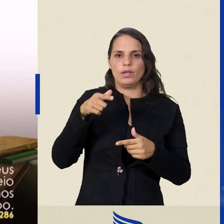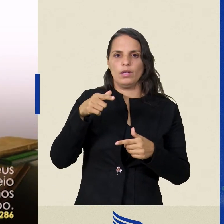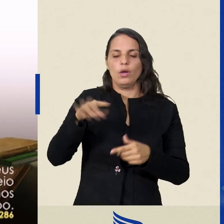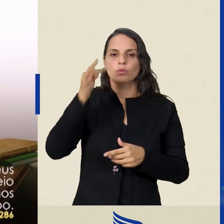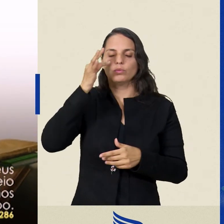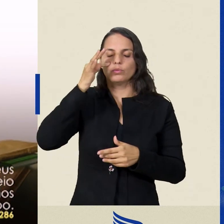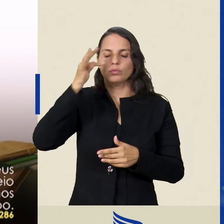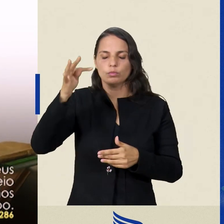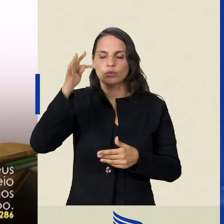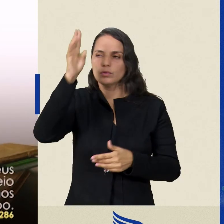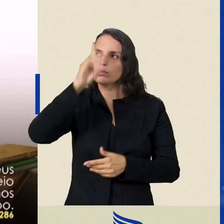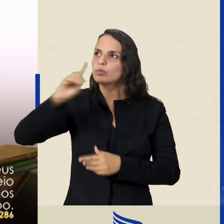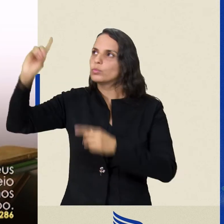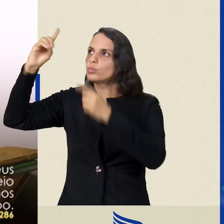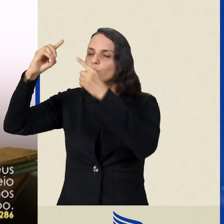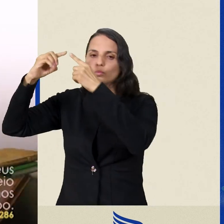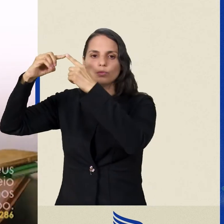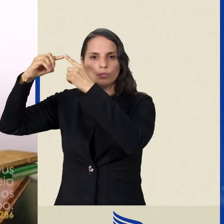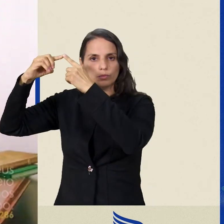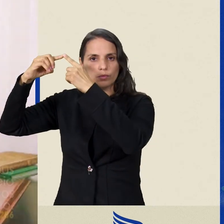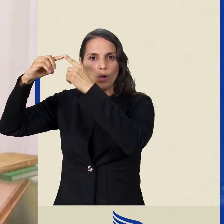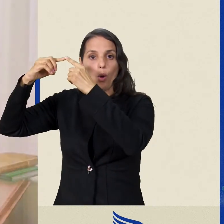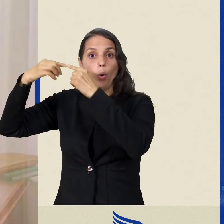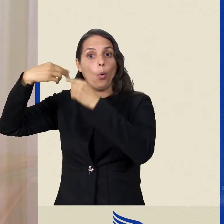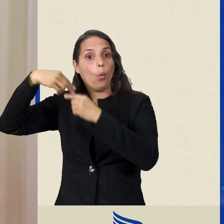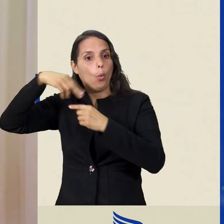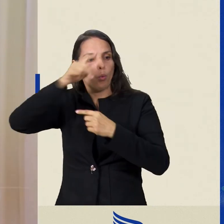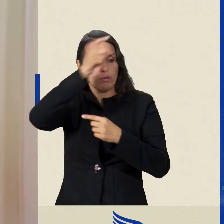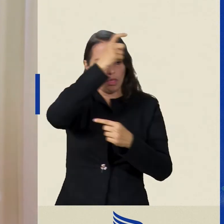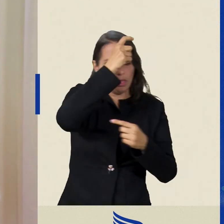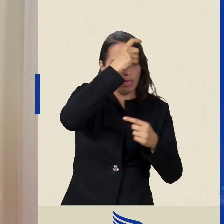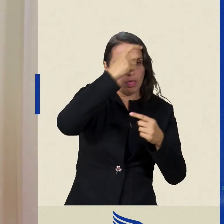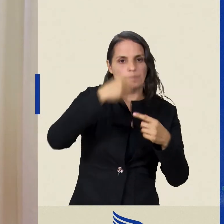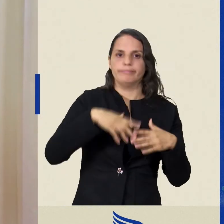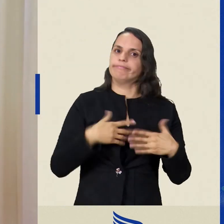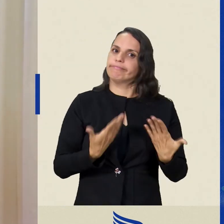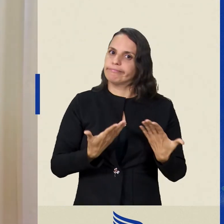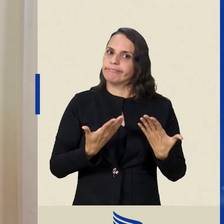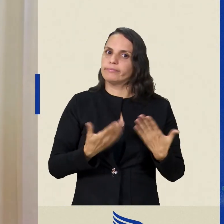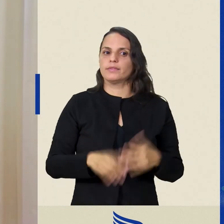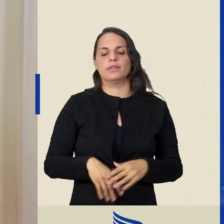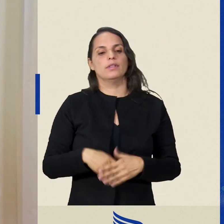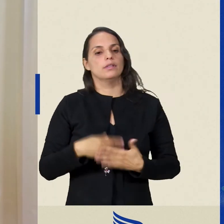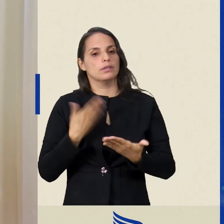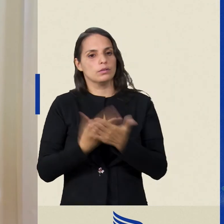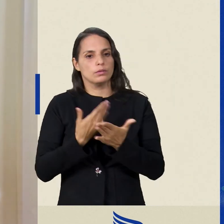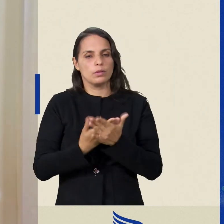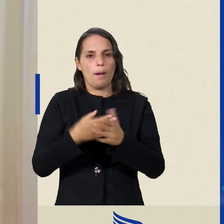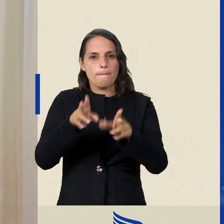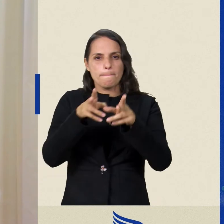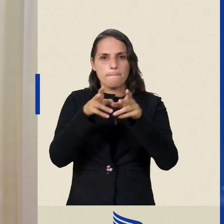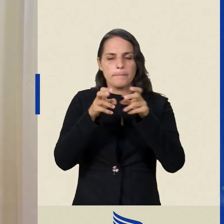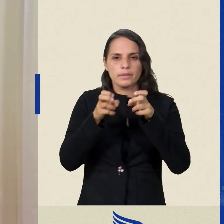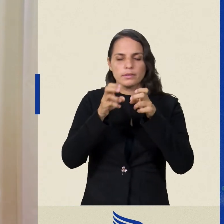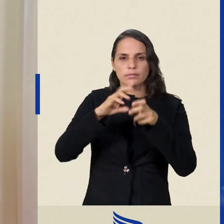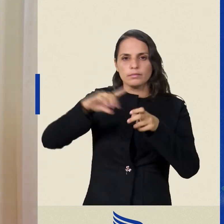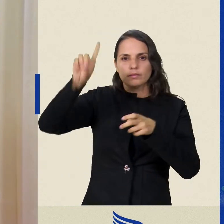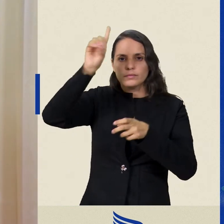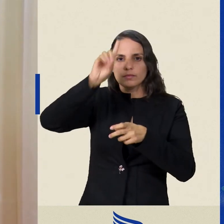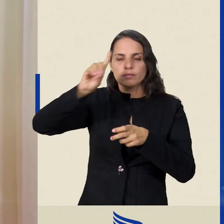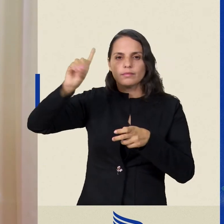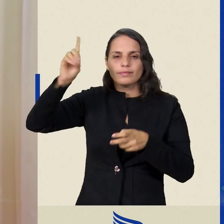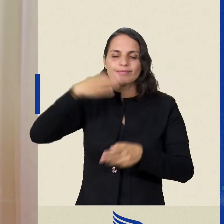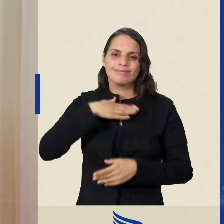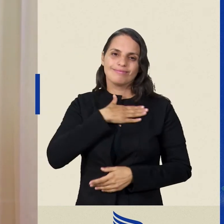procedem do Espírito de Deus, ou do diabo. Neste estudo ficou evidente que Deus tem prazer em